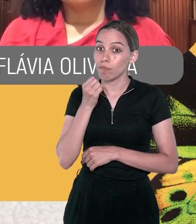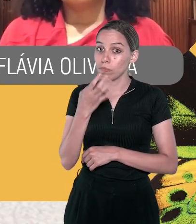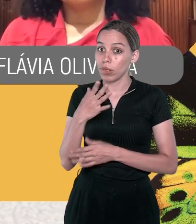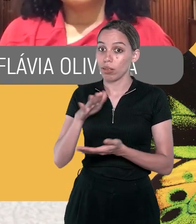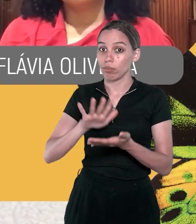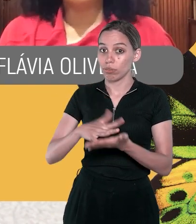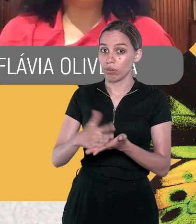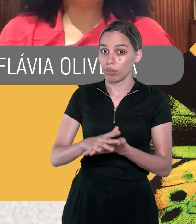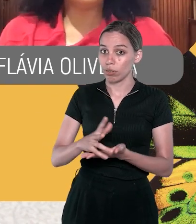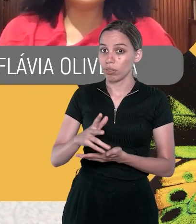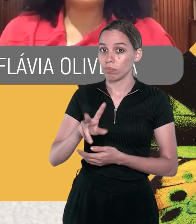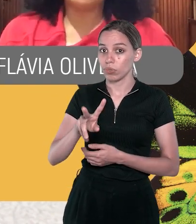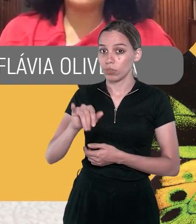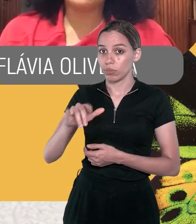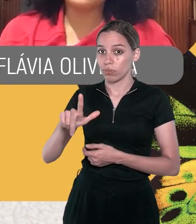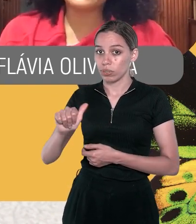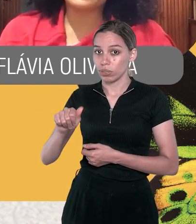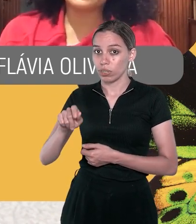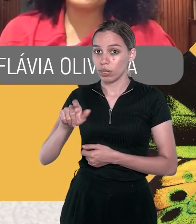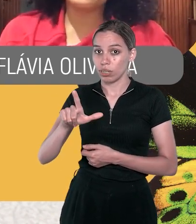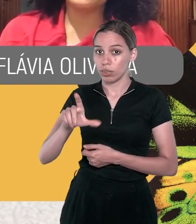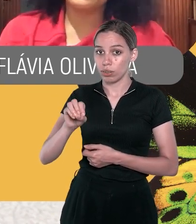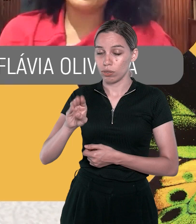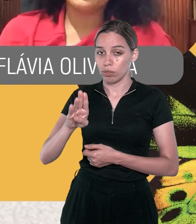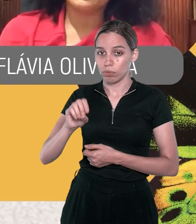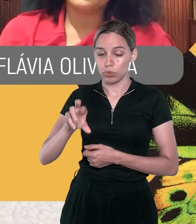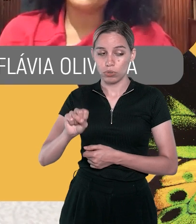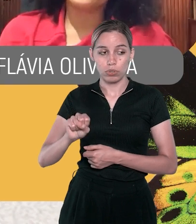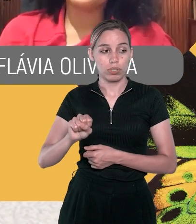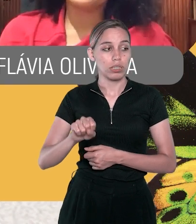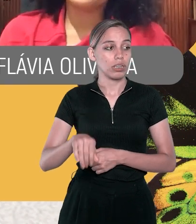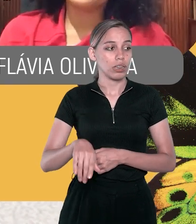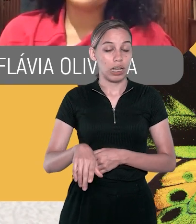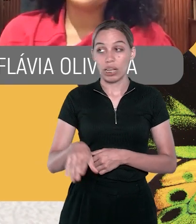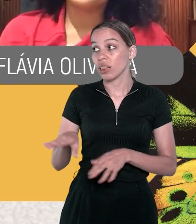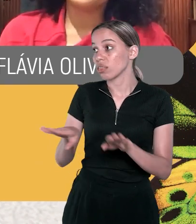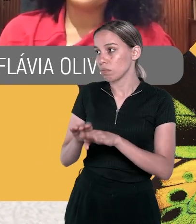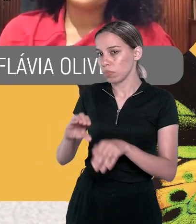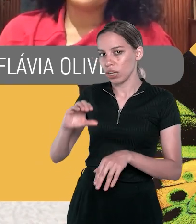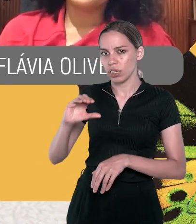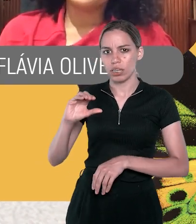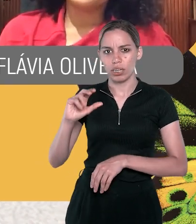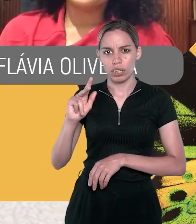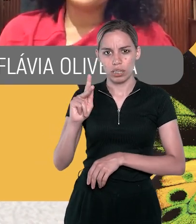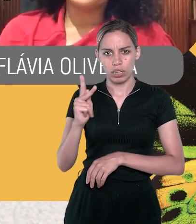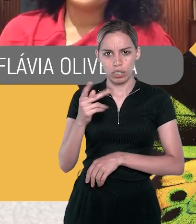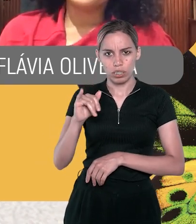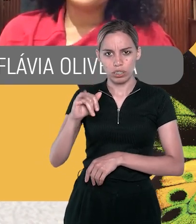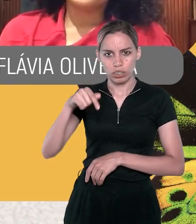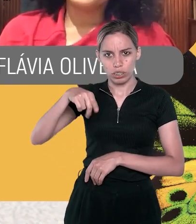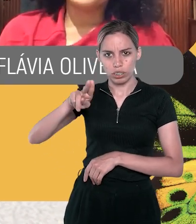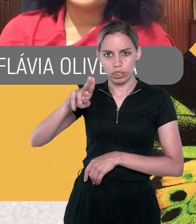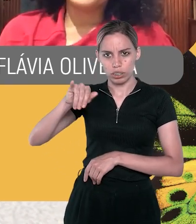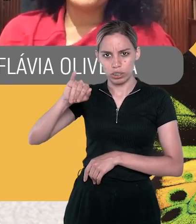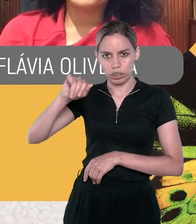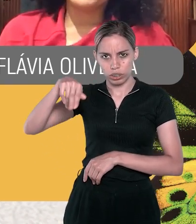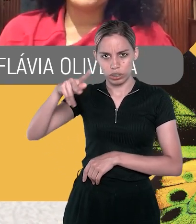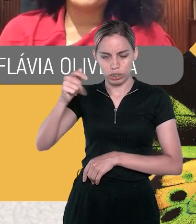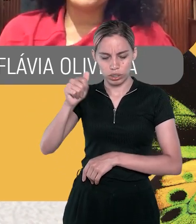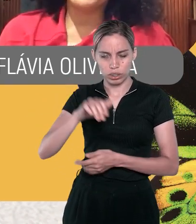é? Chiquinha, né? Chiquinha Gonzaga. Isso, também. E, gente, estamos aqui,